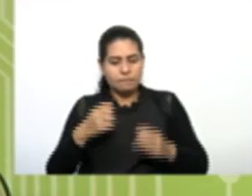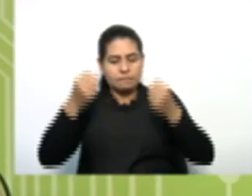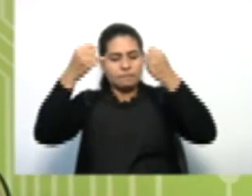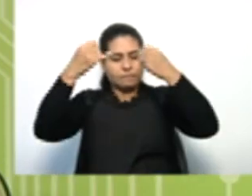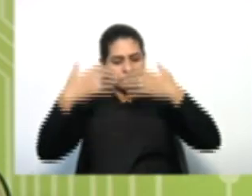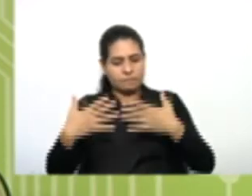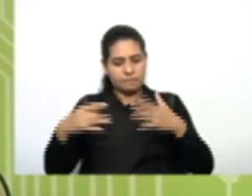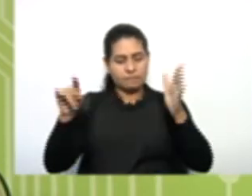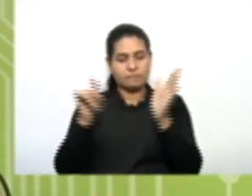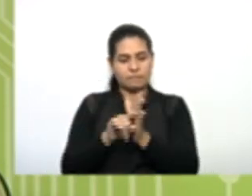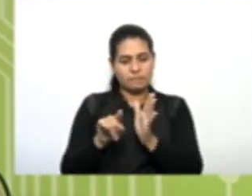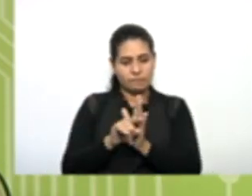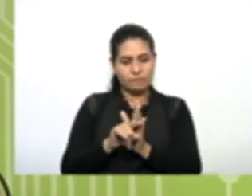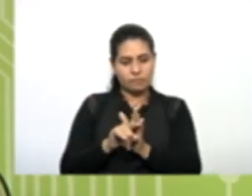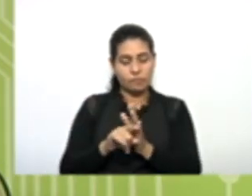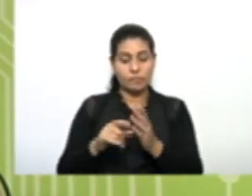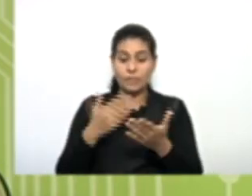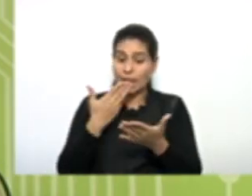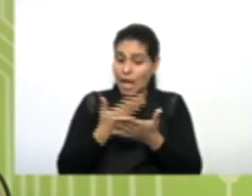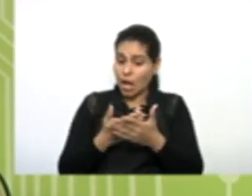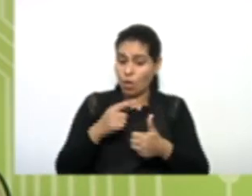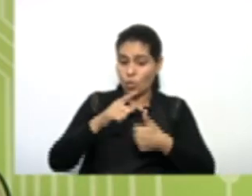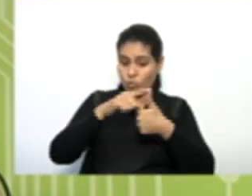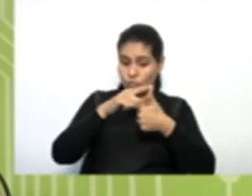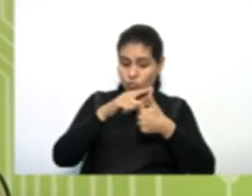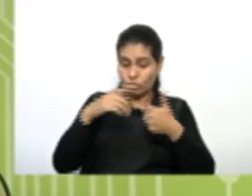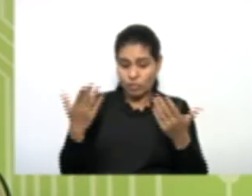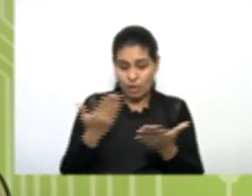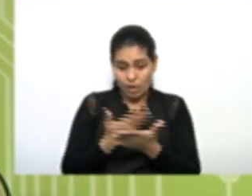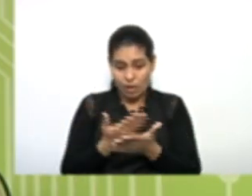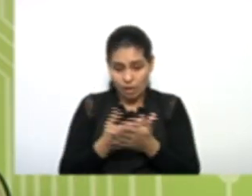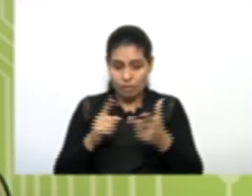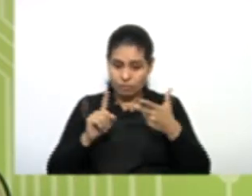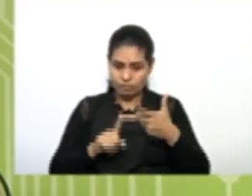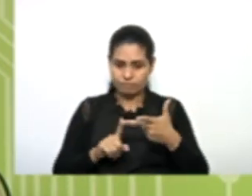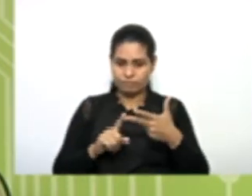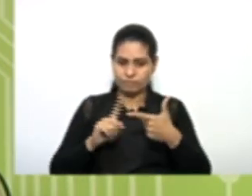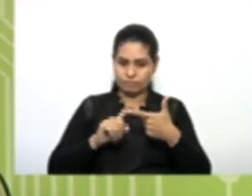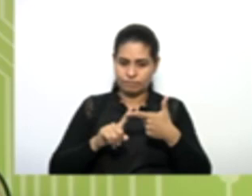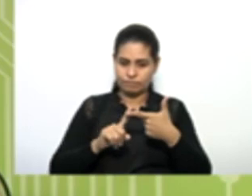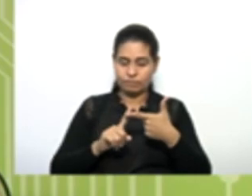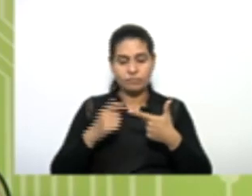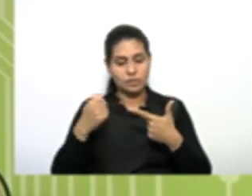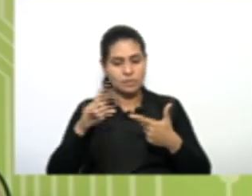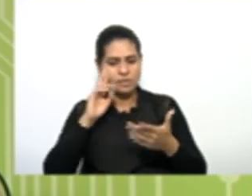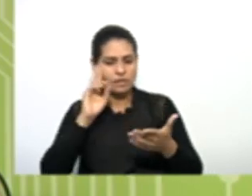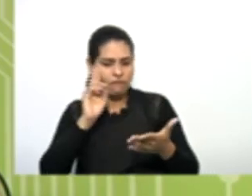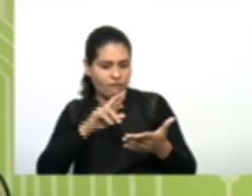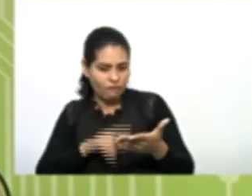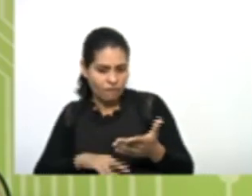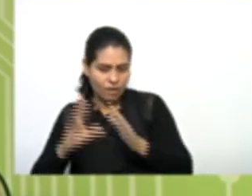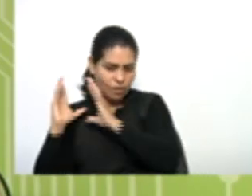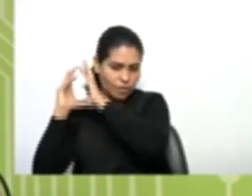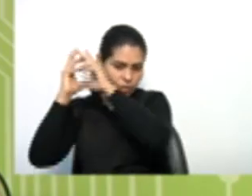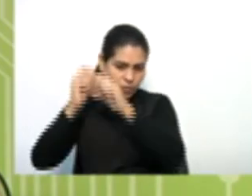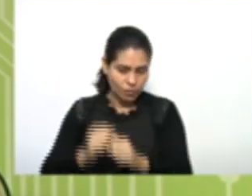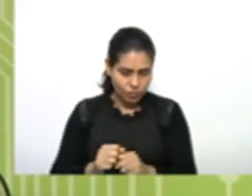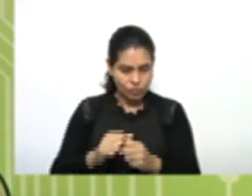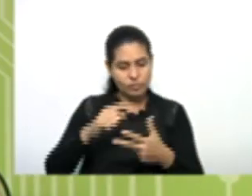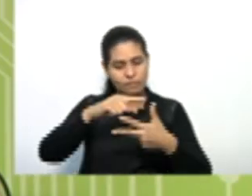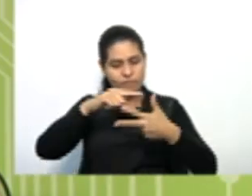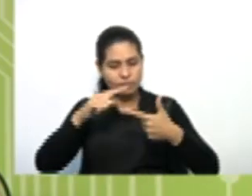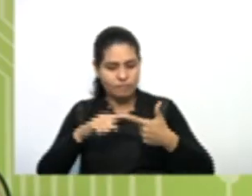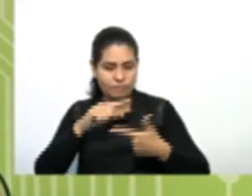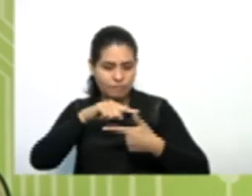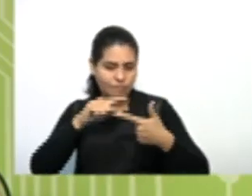com perguntas referentes à aula número 1 e à aula número 2. Para responder esse questionário você precisa revisar essas 2 aulas e a